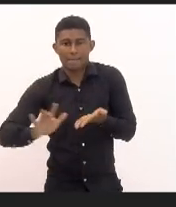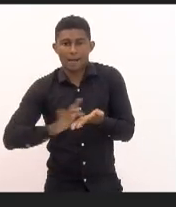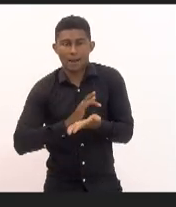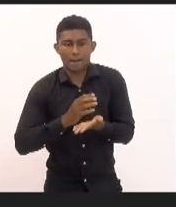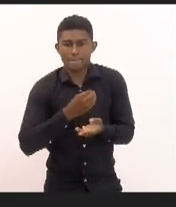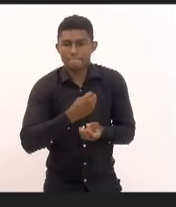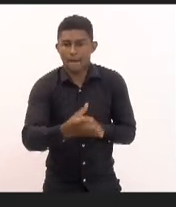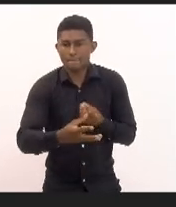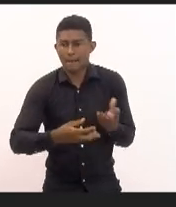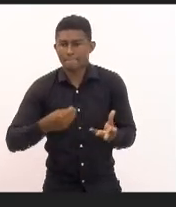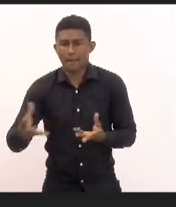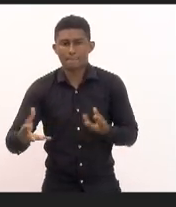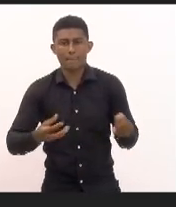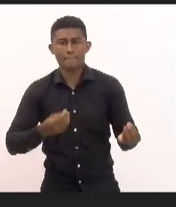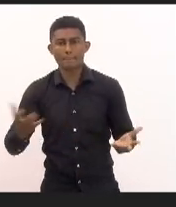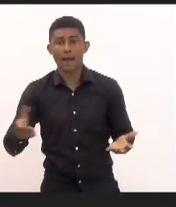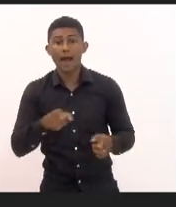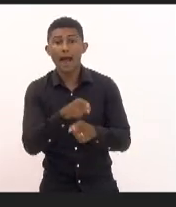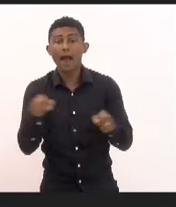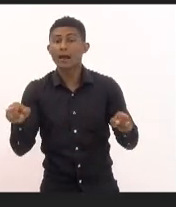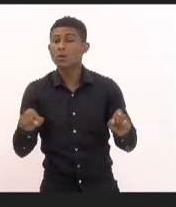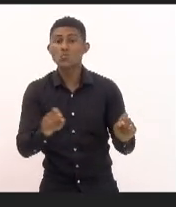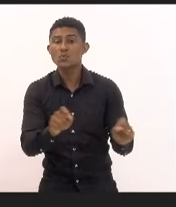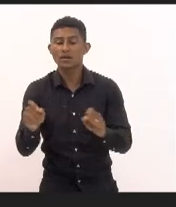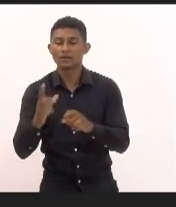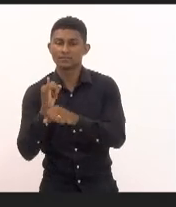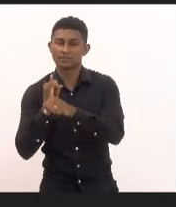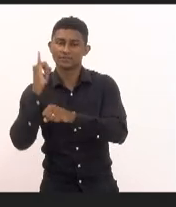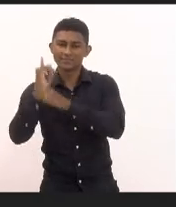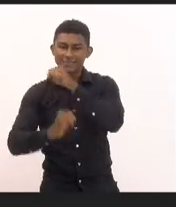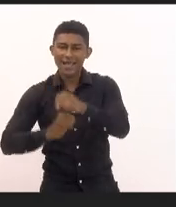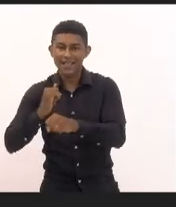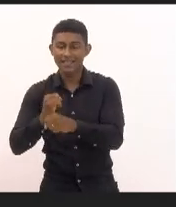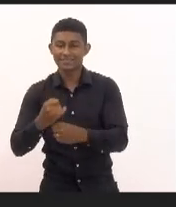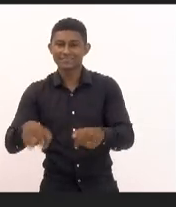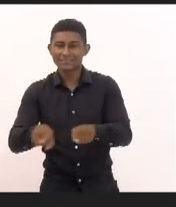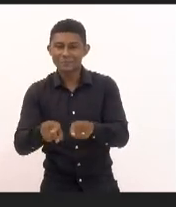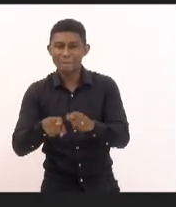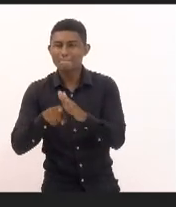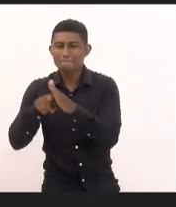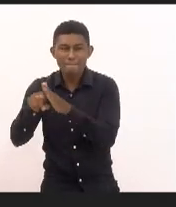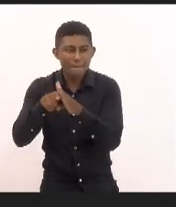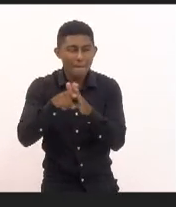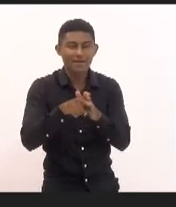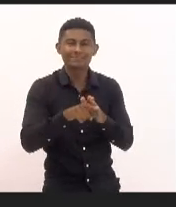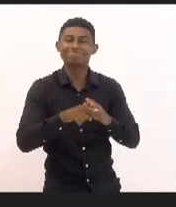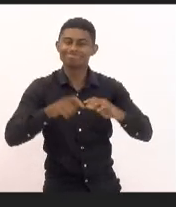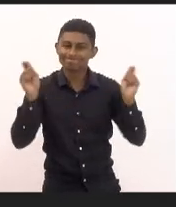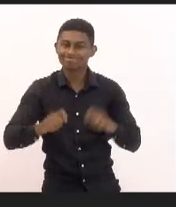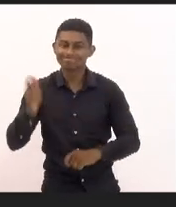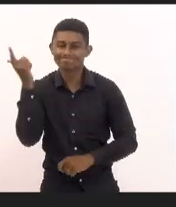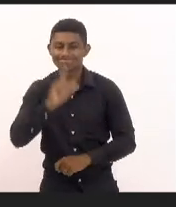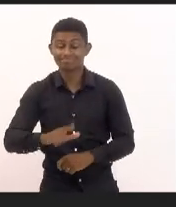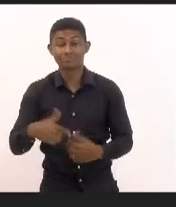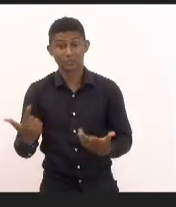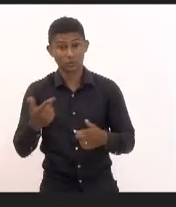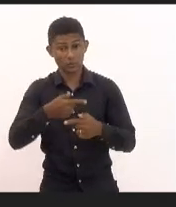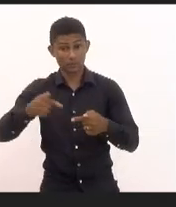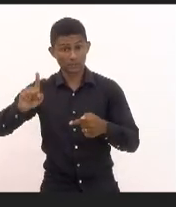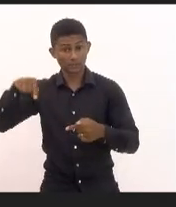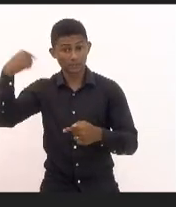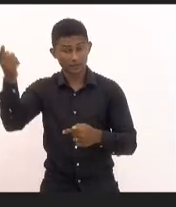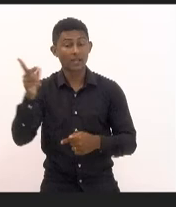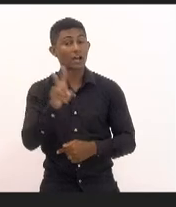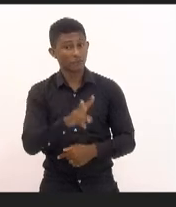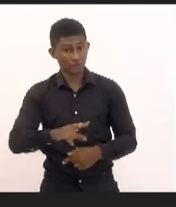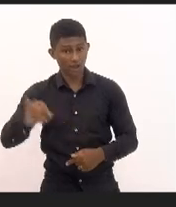ter acesso à internet, a pesquisas. Então, serão distribuídos na semana que vem,